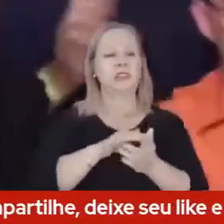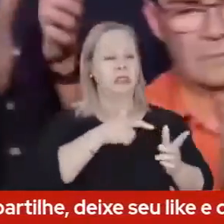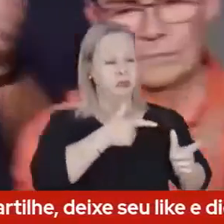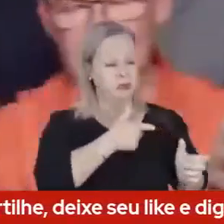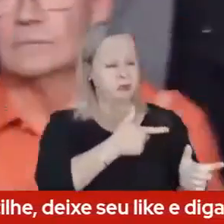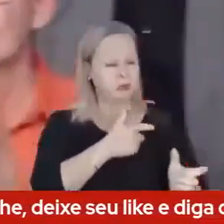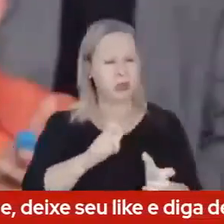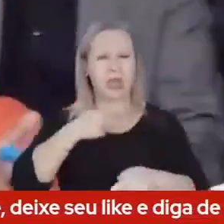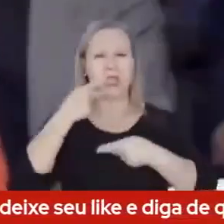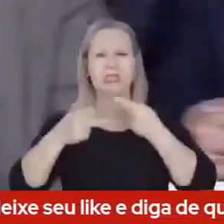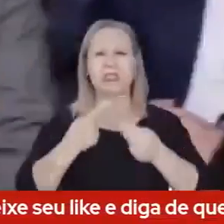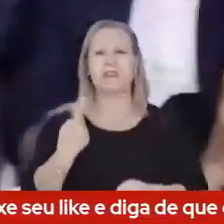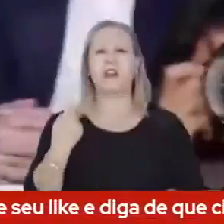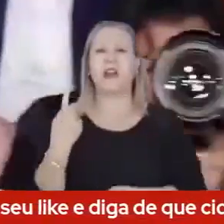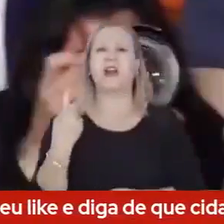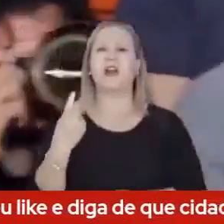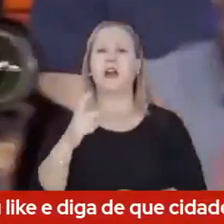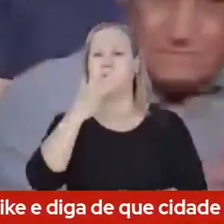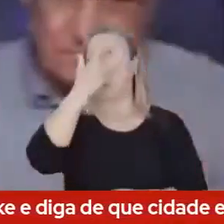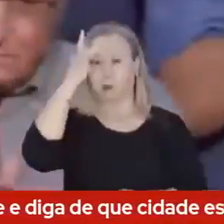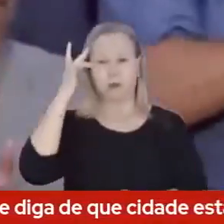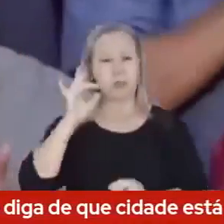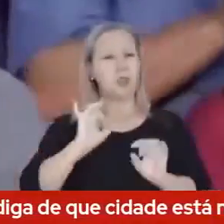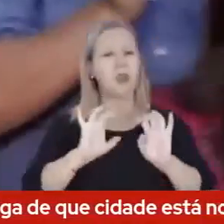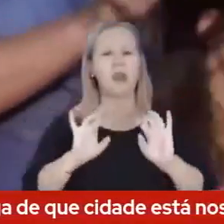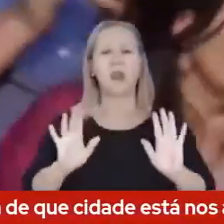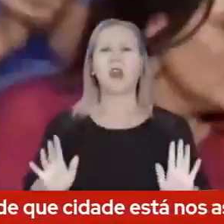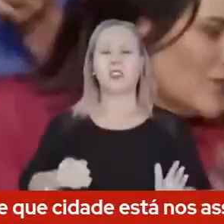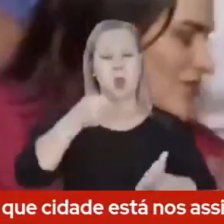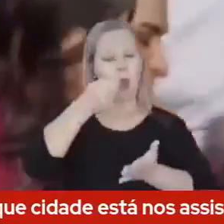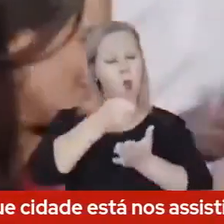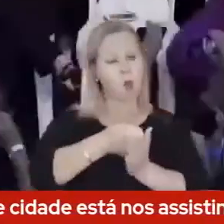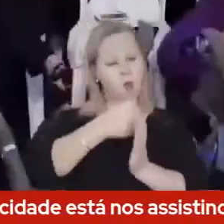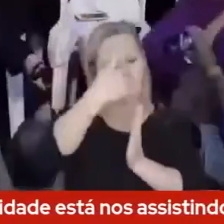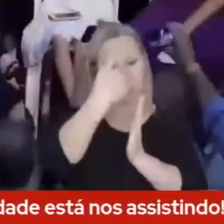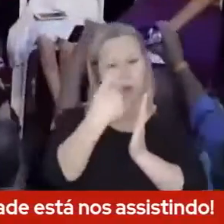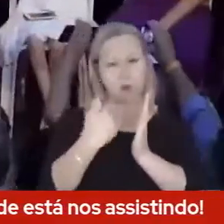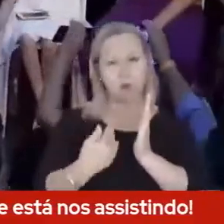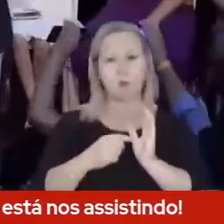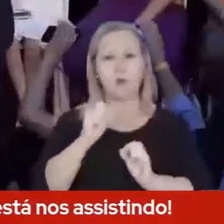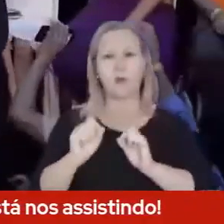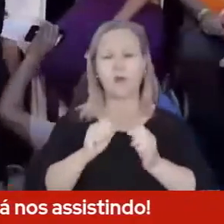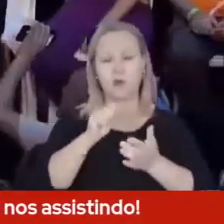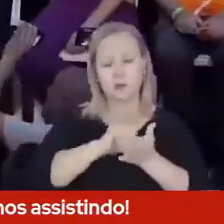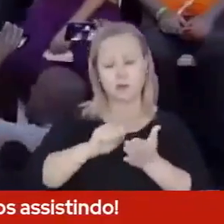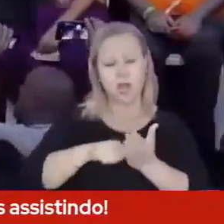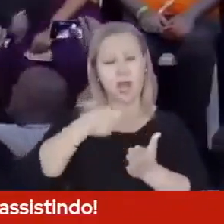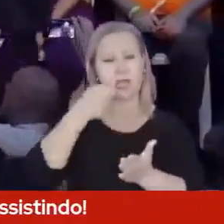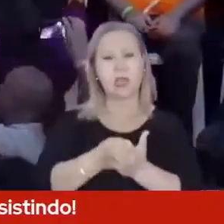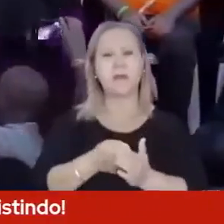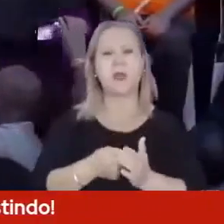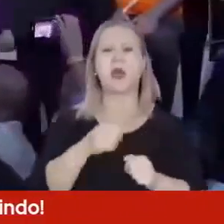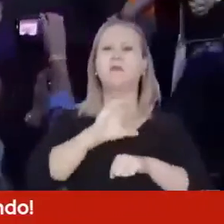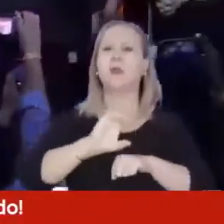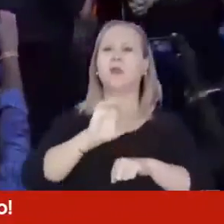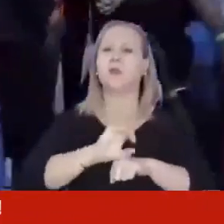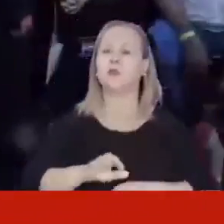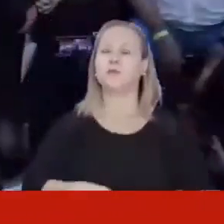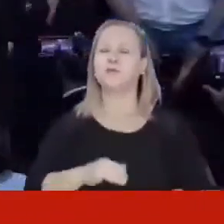única pessoa. Era só cumprir aquilo que já está determinado. Por exemplo,